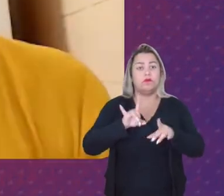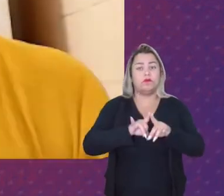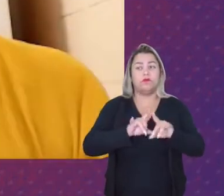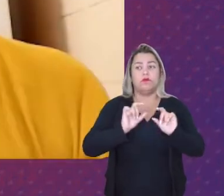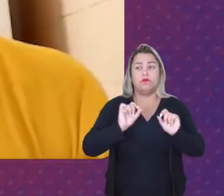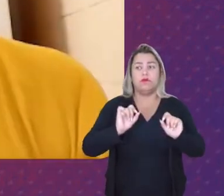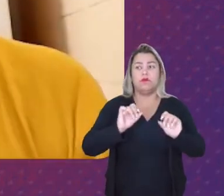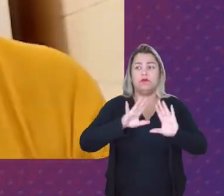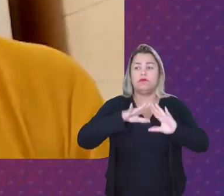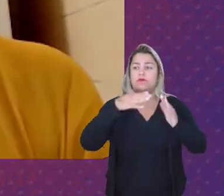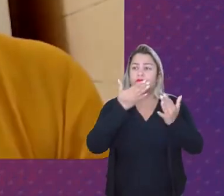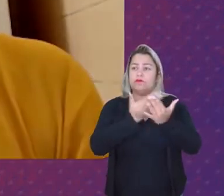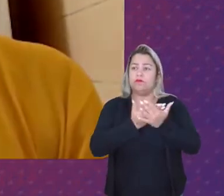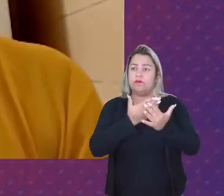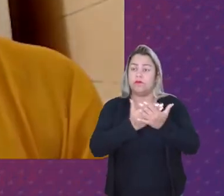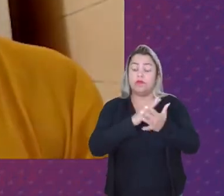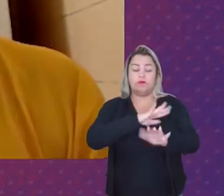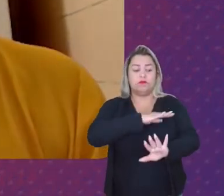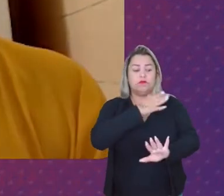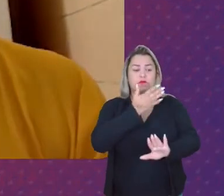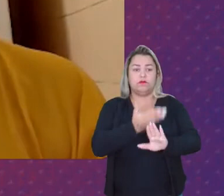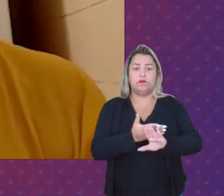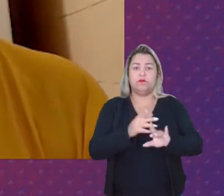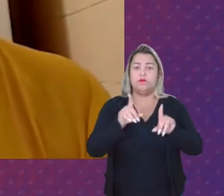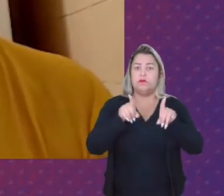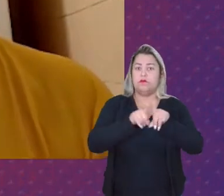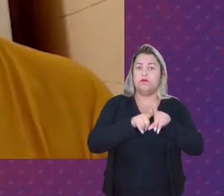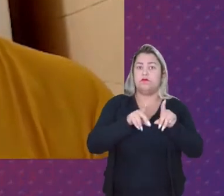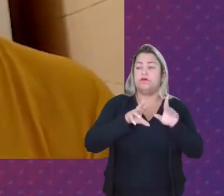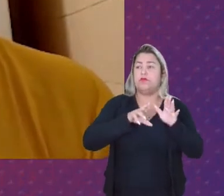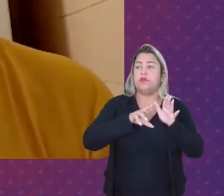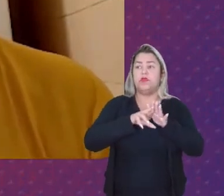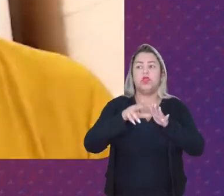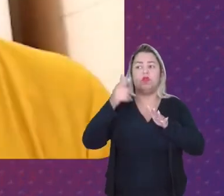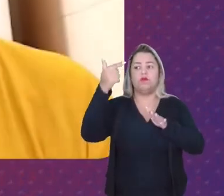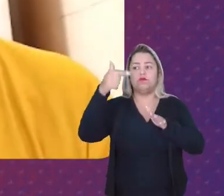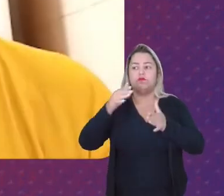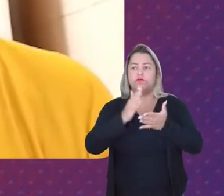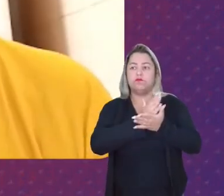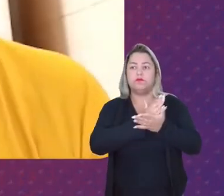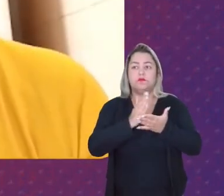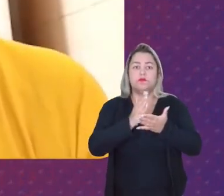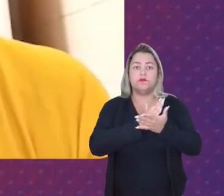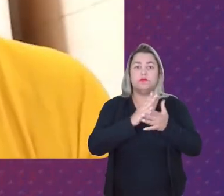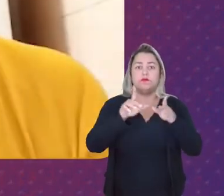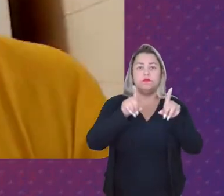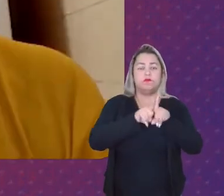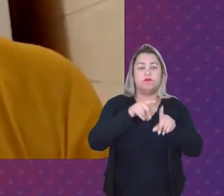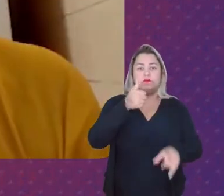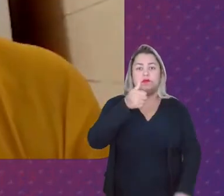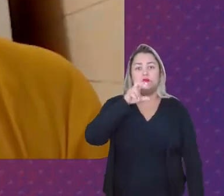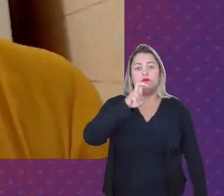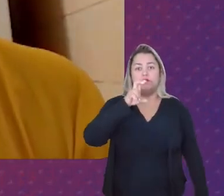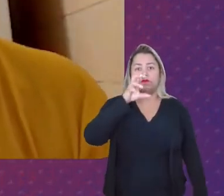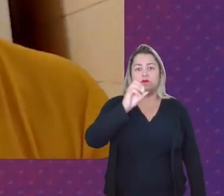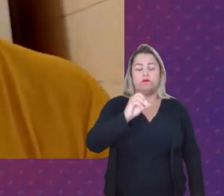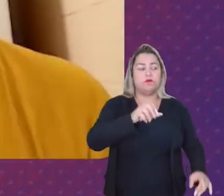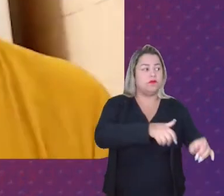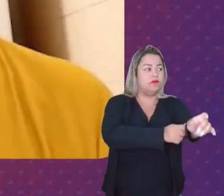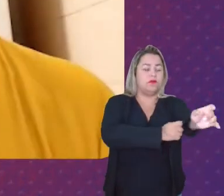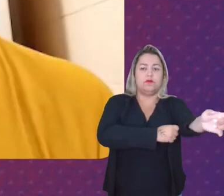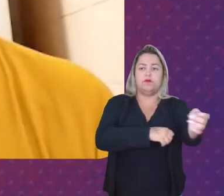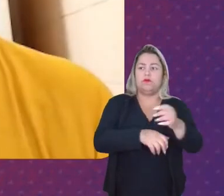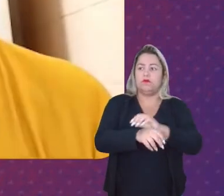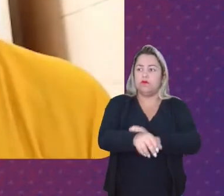das escolas de tempo integral, como também a revisão em alguns pontos da Lei Complementar 150, porque mesmo a